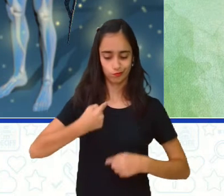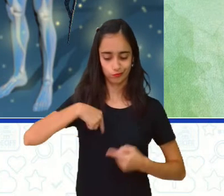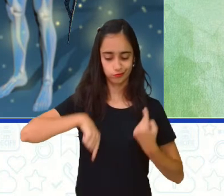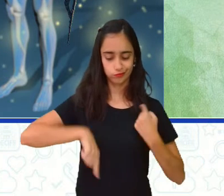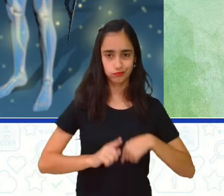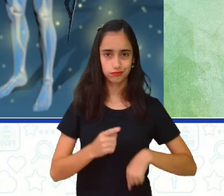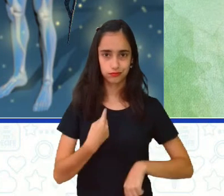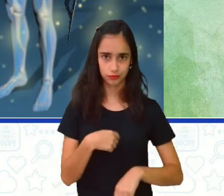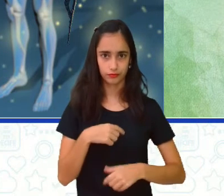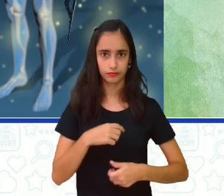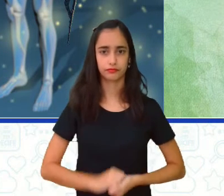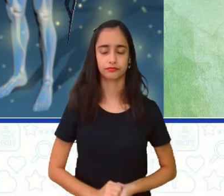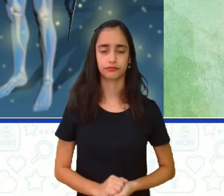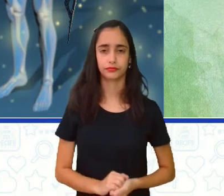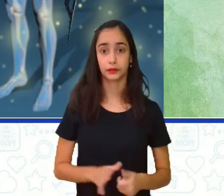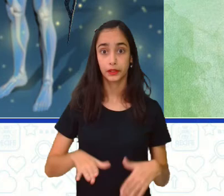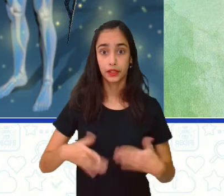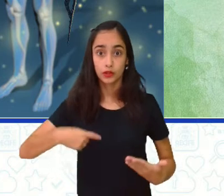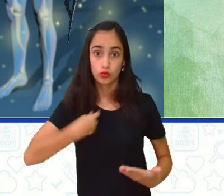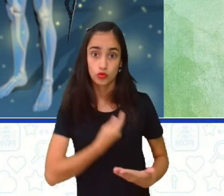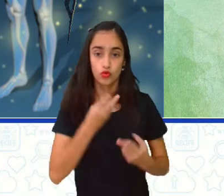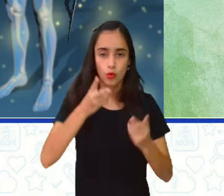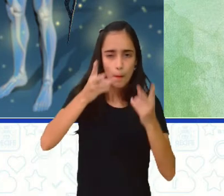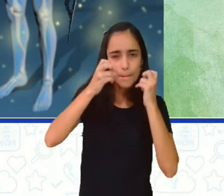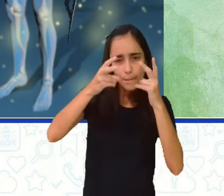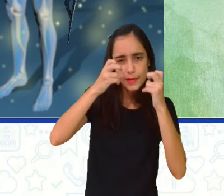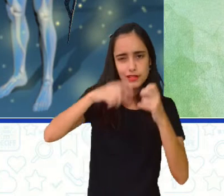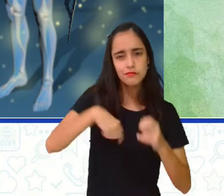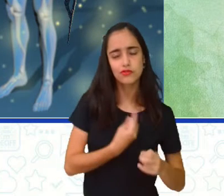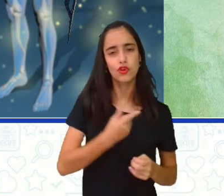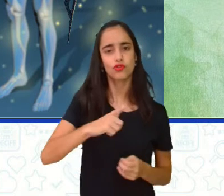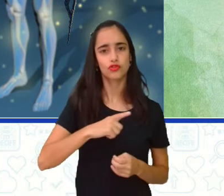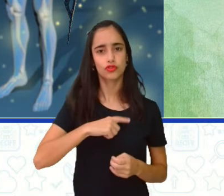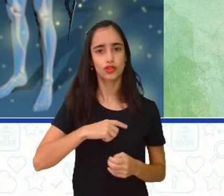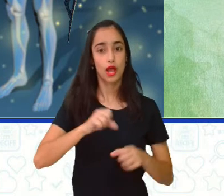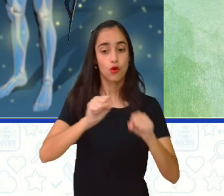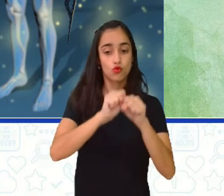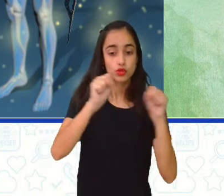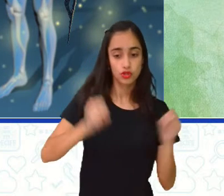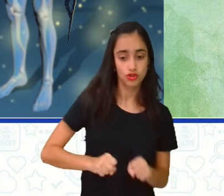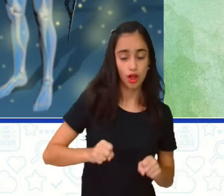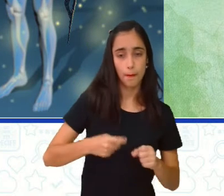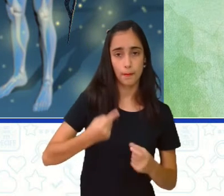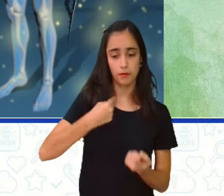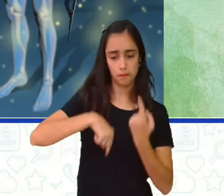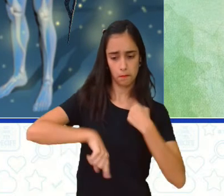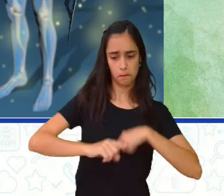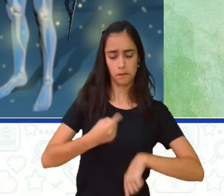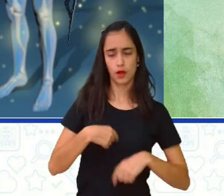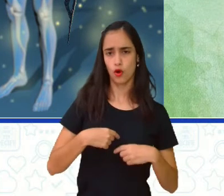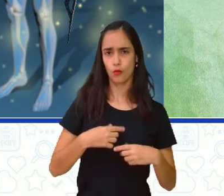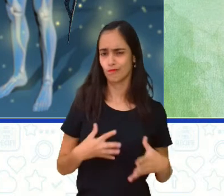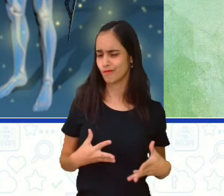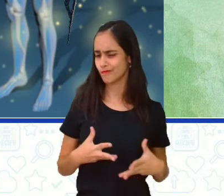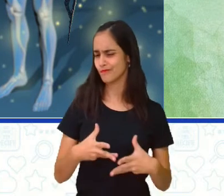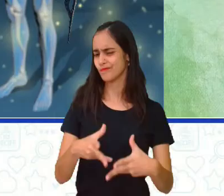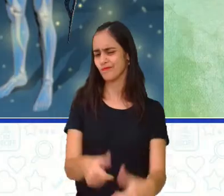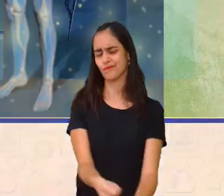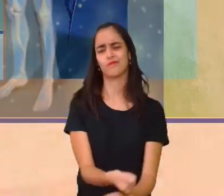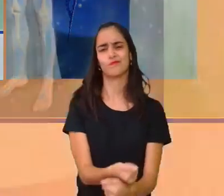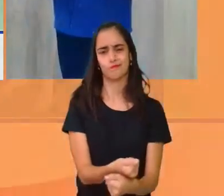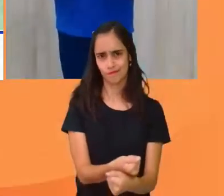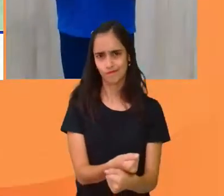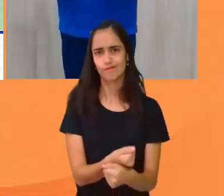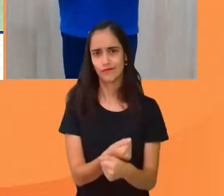agentes patogênicos. Então, a gente está vendo aí que nós temos um sistema completo que vai, vamos dizer, permear